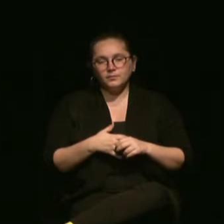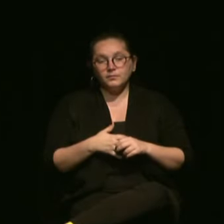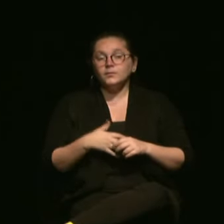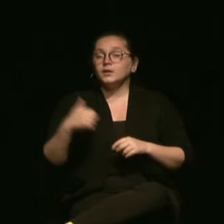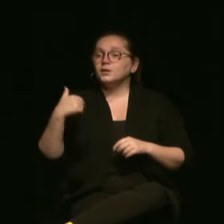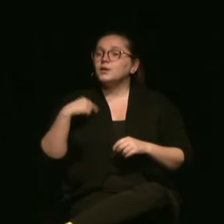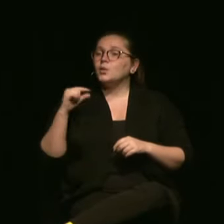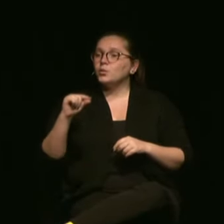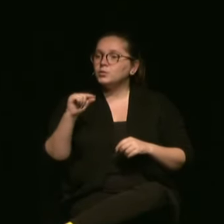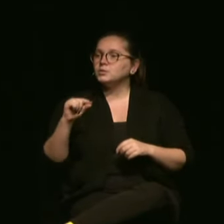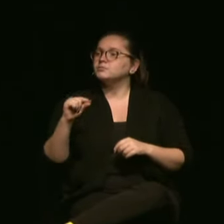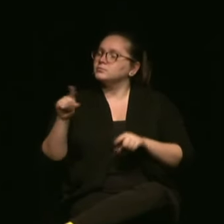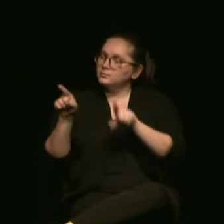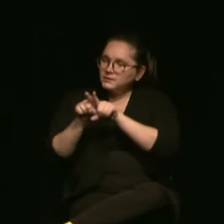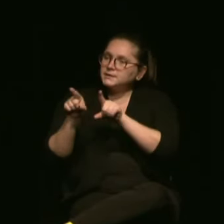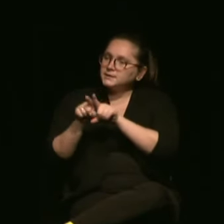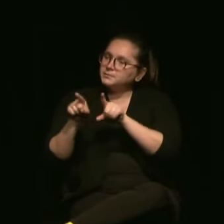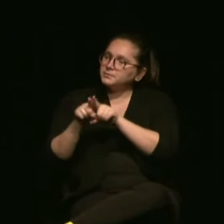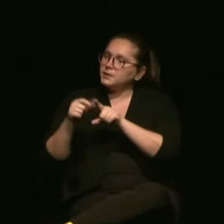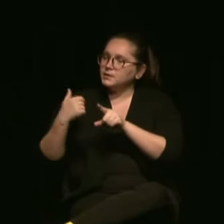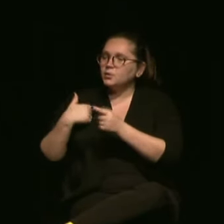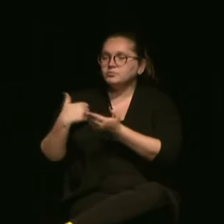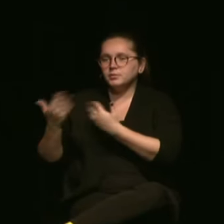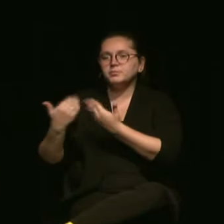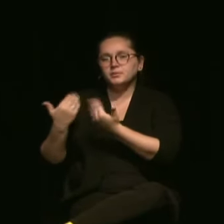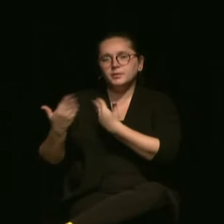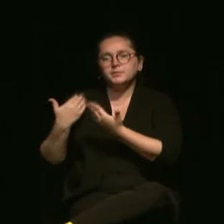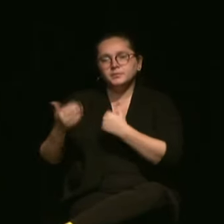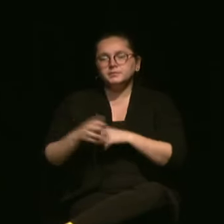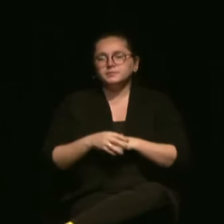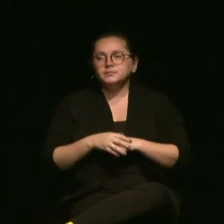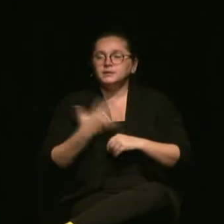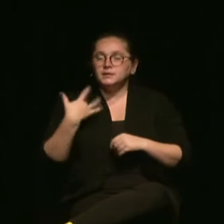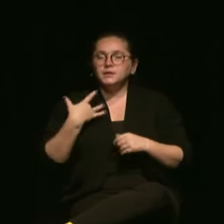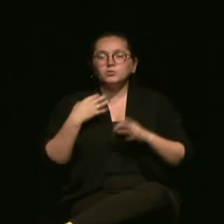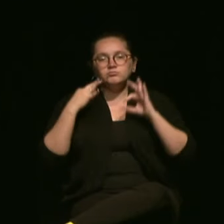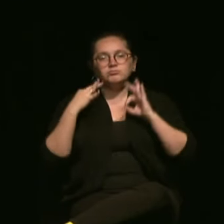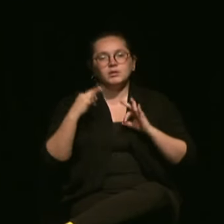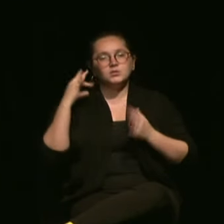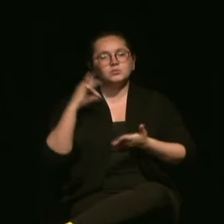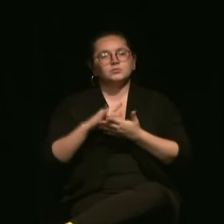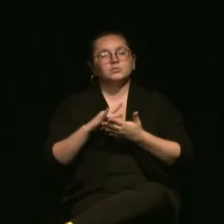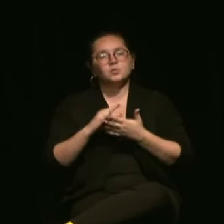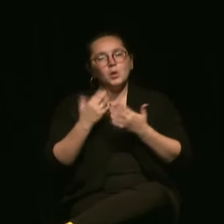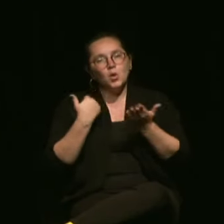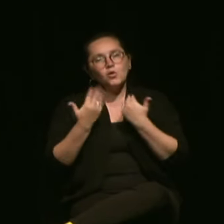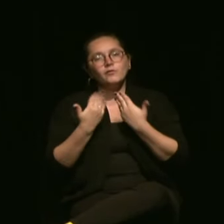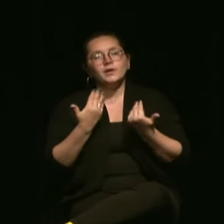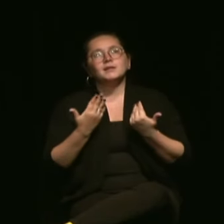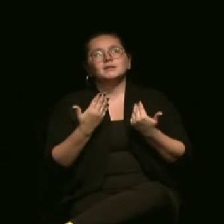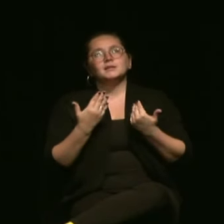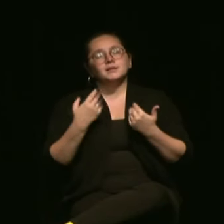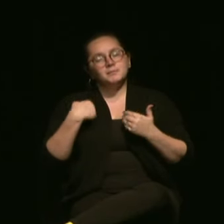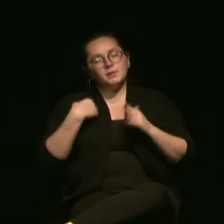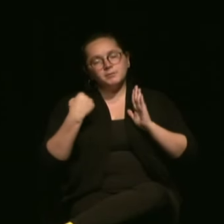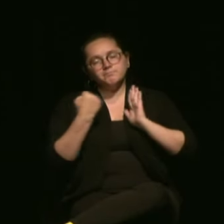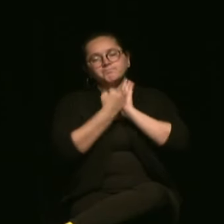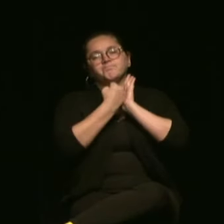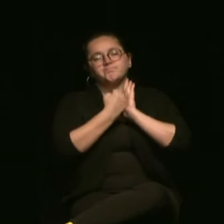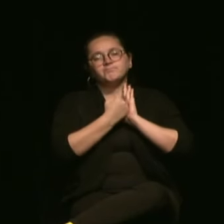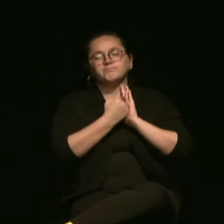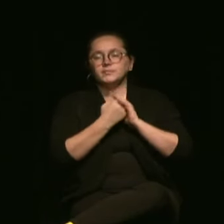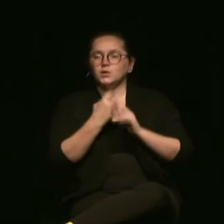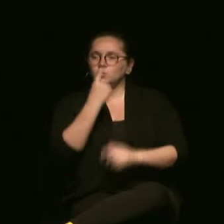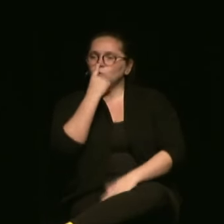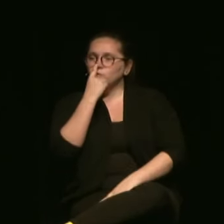E eu falava sobre os meus com ele também. Então, foi de fato uma conversa que me marcou profundamente, um